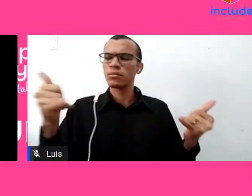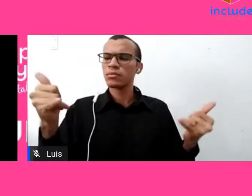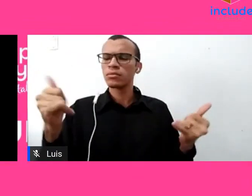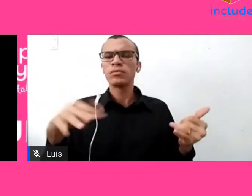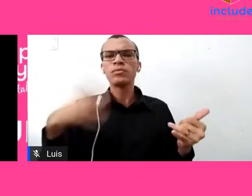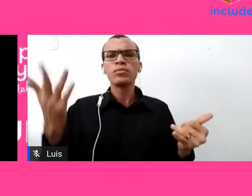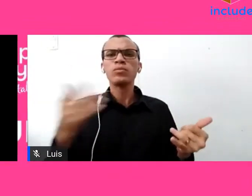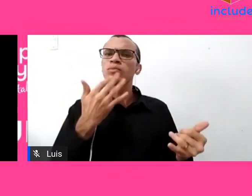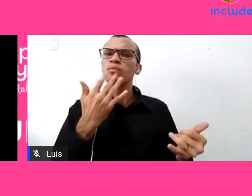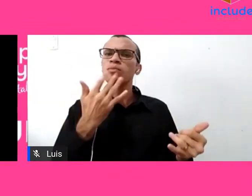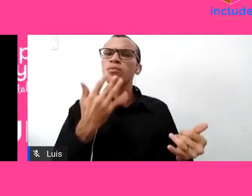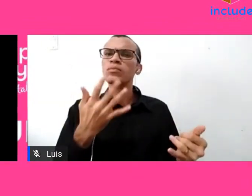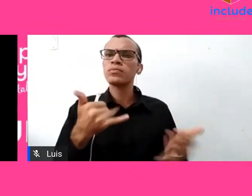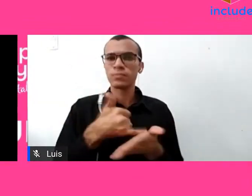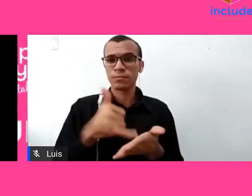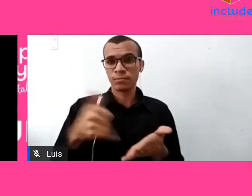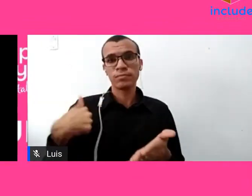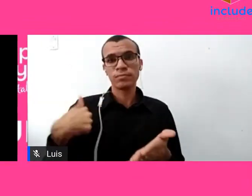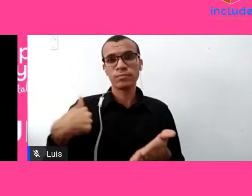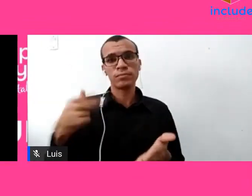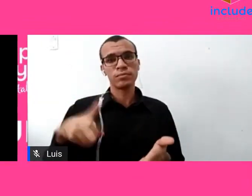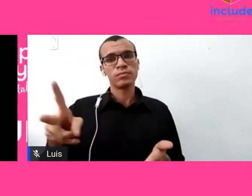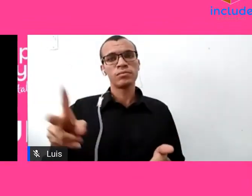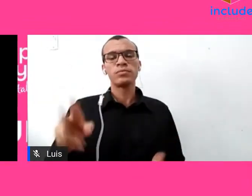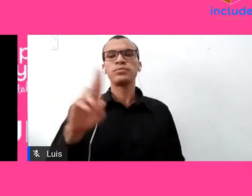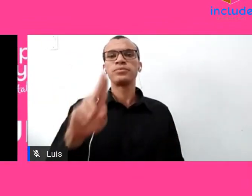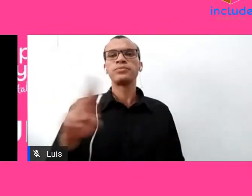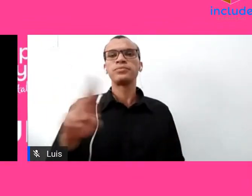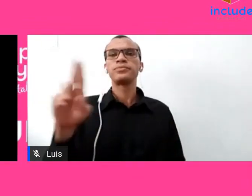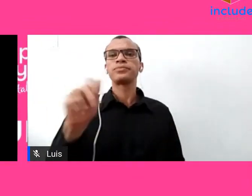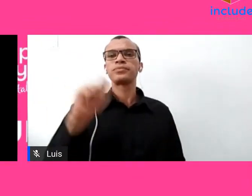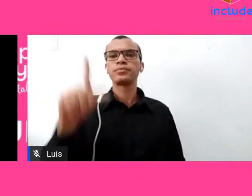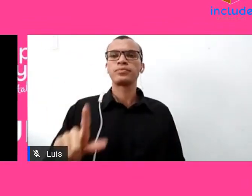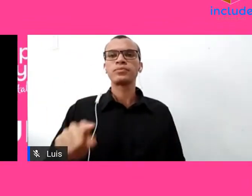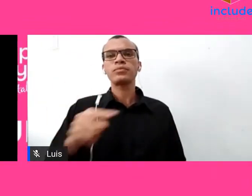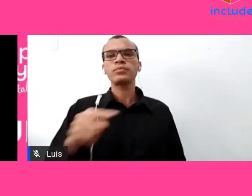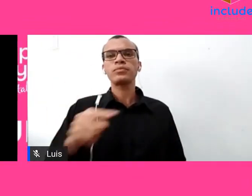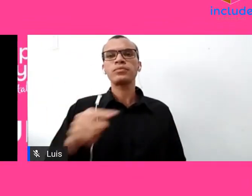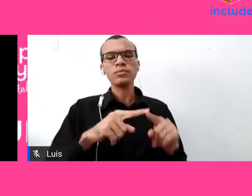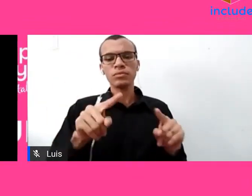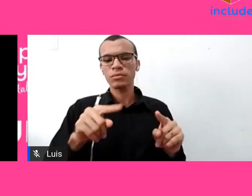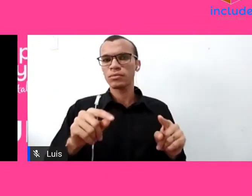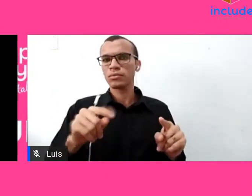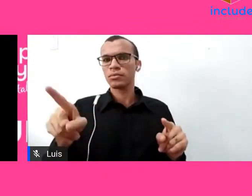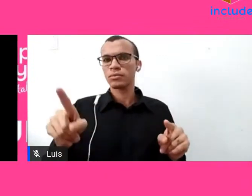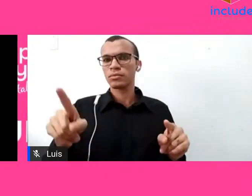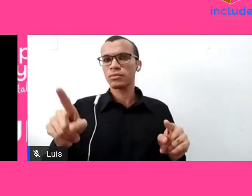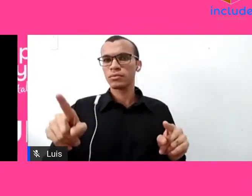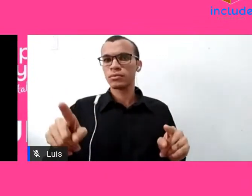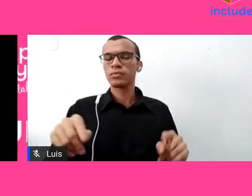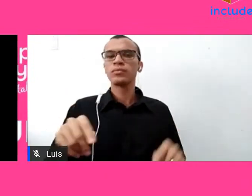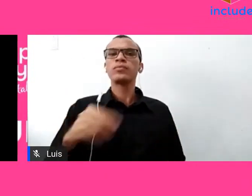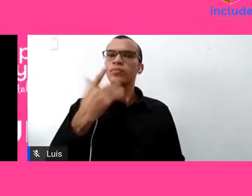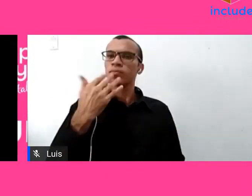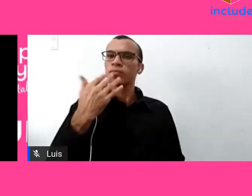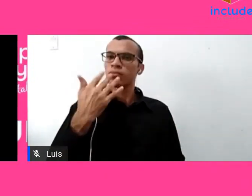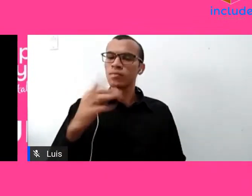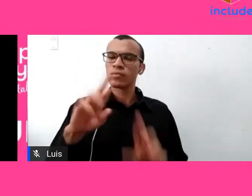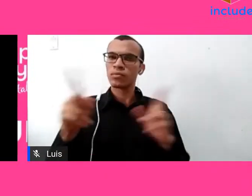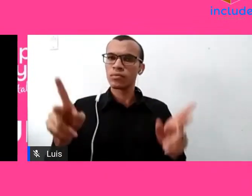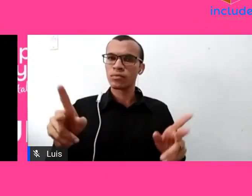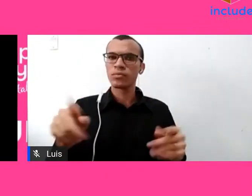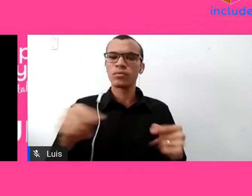cor. Eu sempre uso azul para traço, traço, e uma cor diferente para traço,